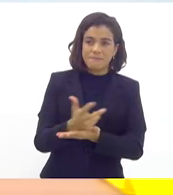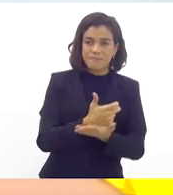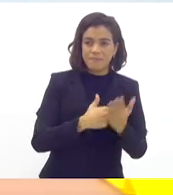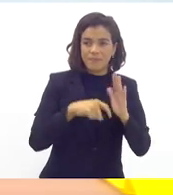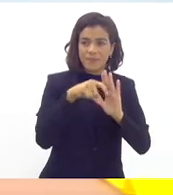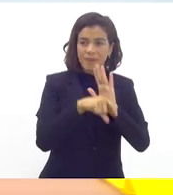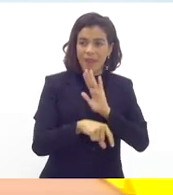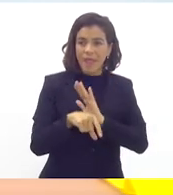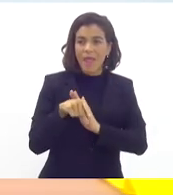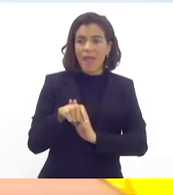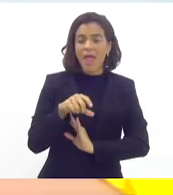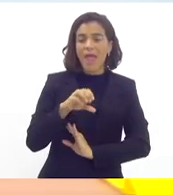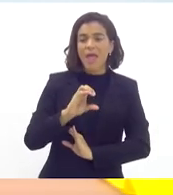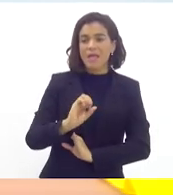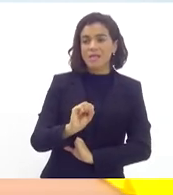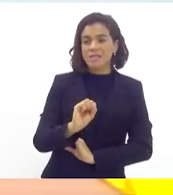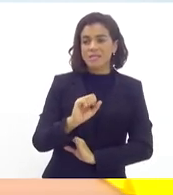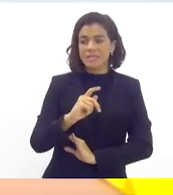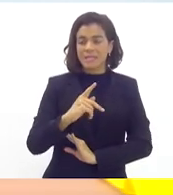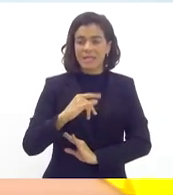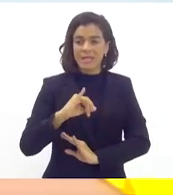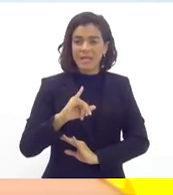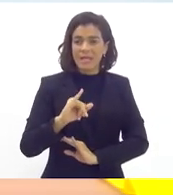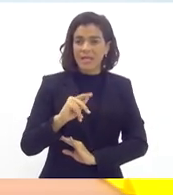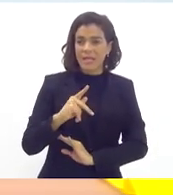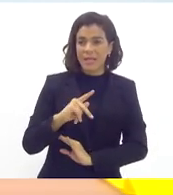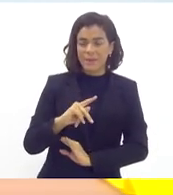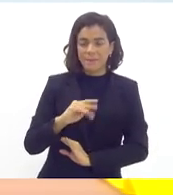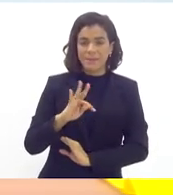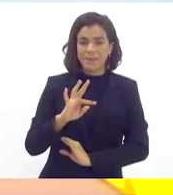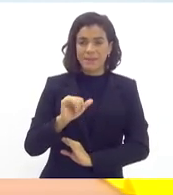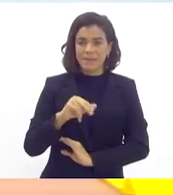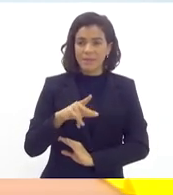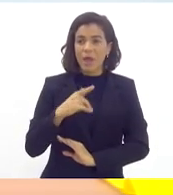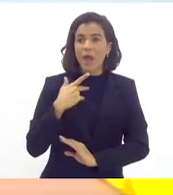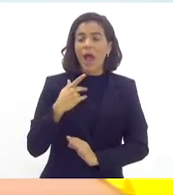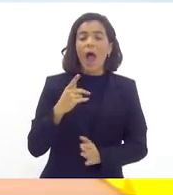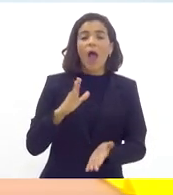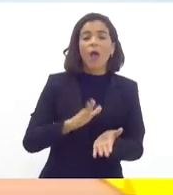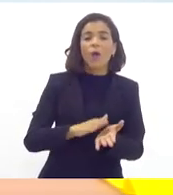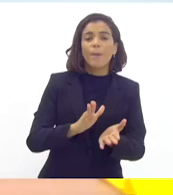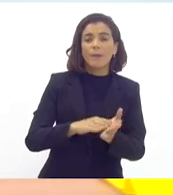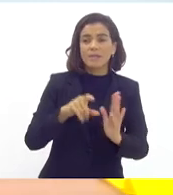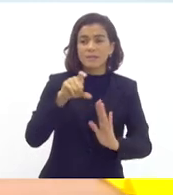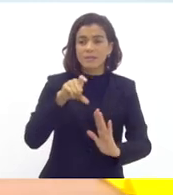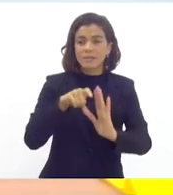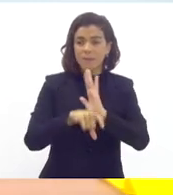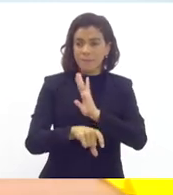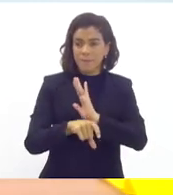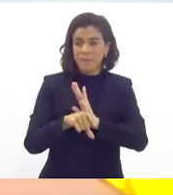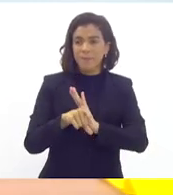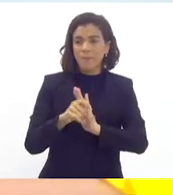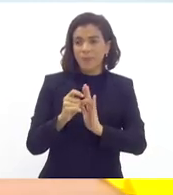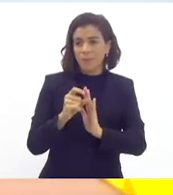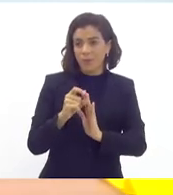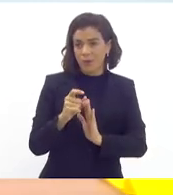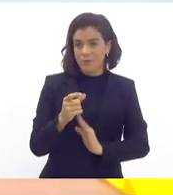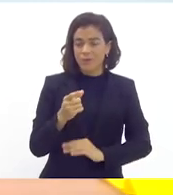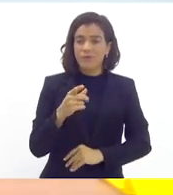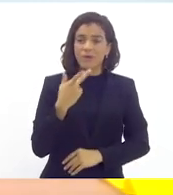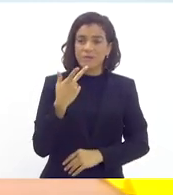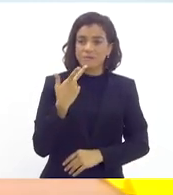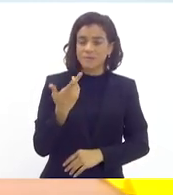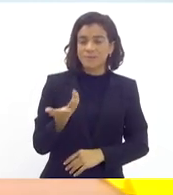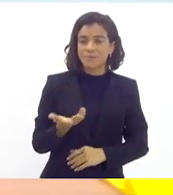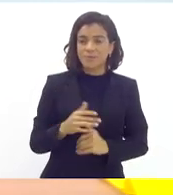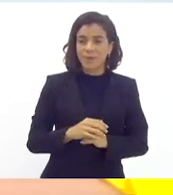que a gente chama de split payment. É um modelo que a cobrança do imposto vai ser feita no pagamento da operação e automática. Então, assim,